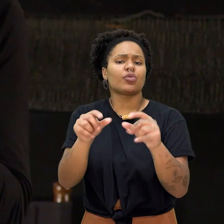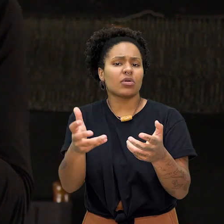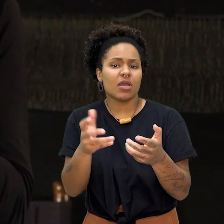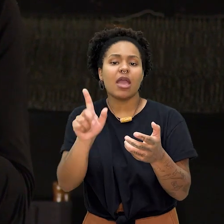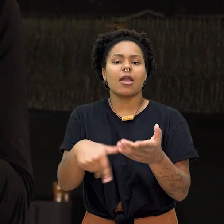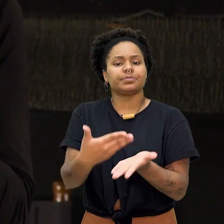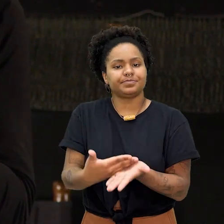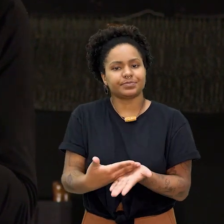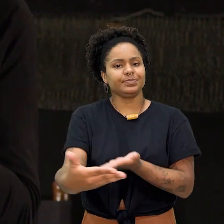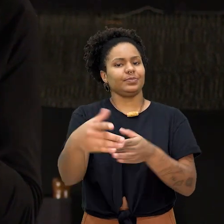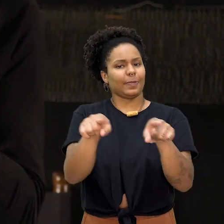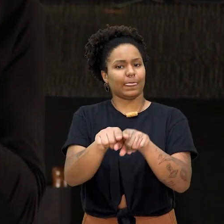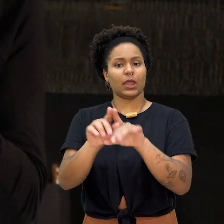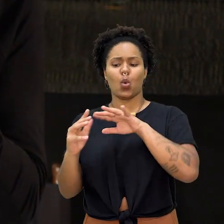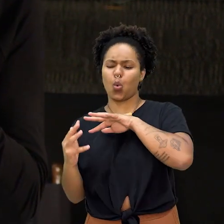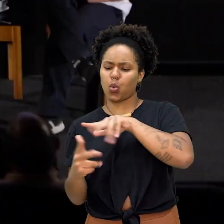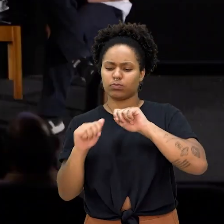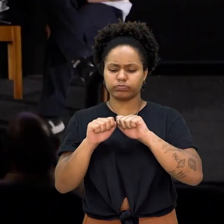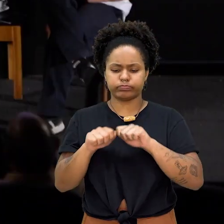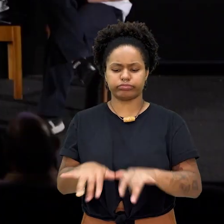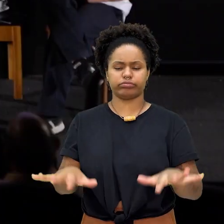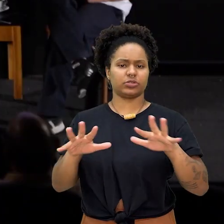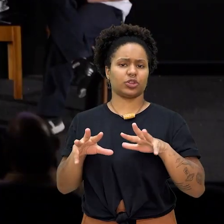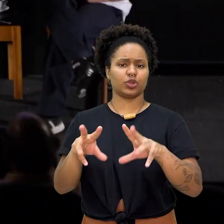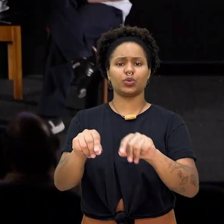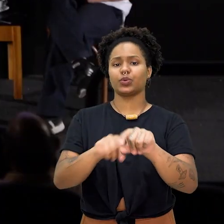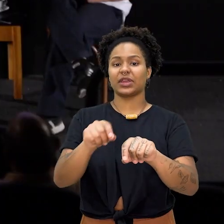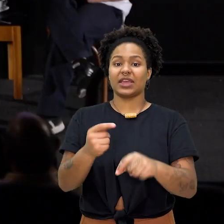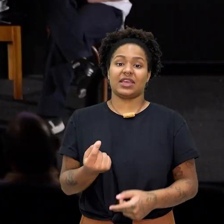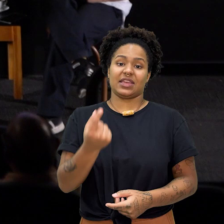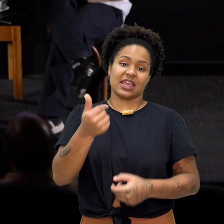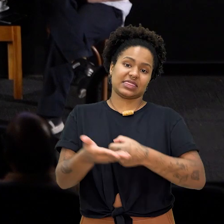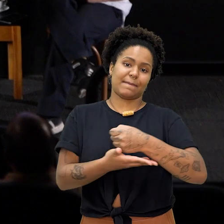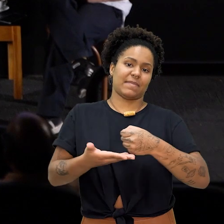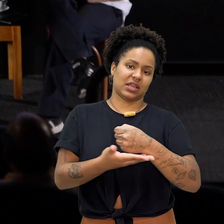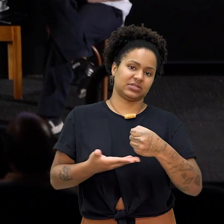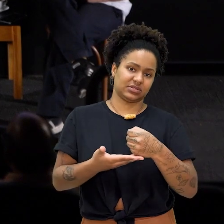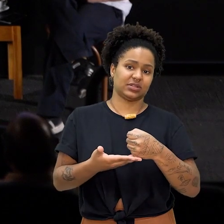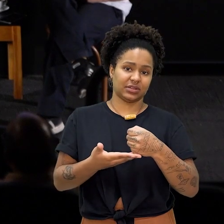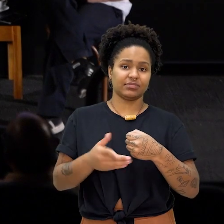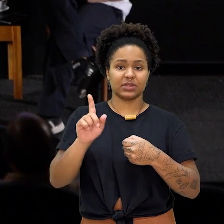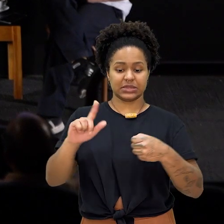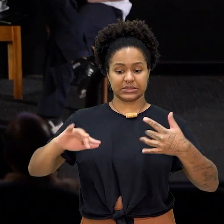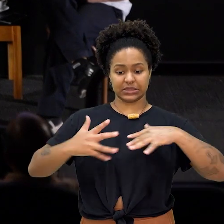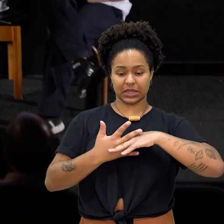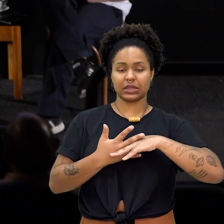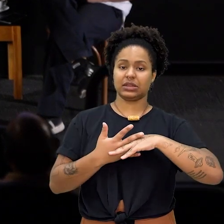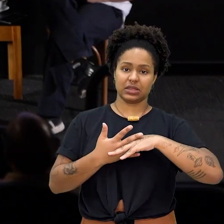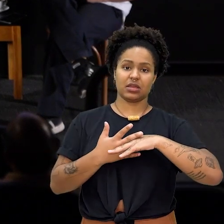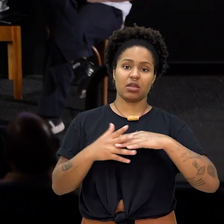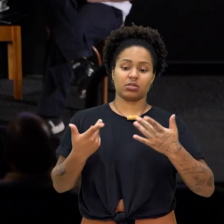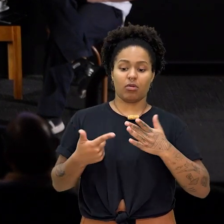da implementação e universalização da renda básica de cidadania,